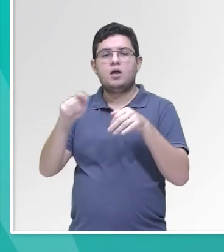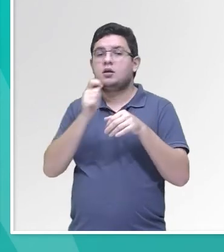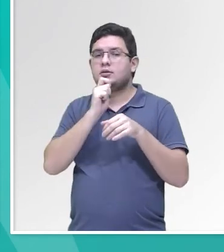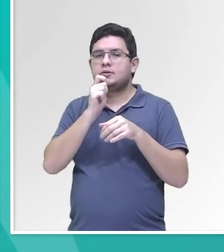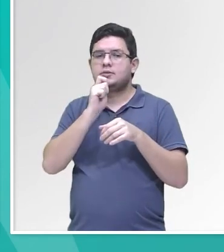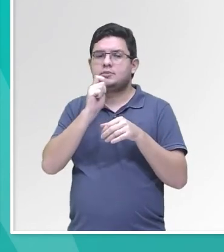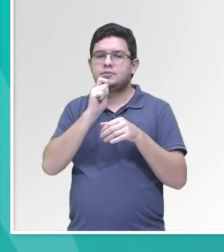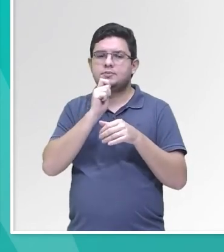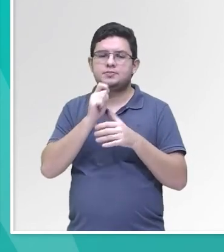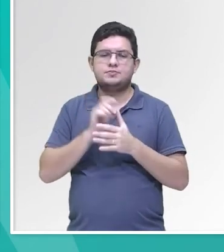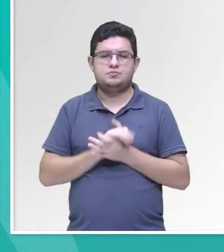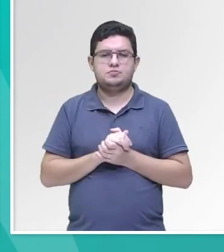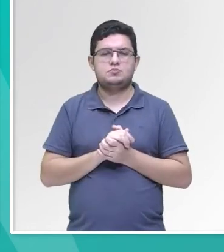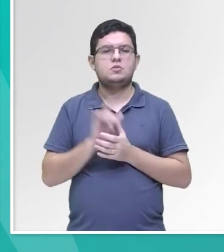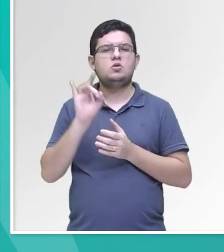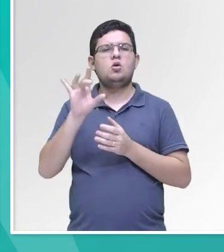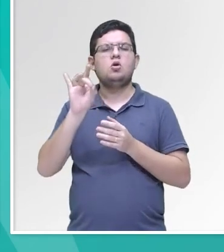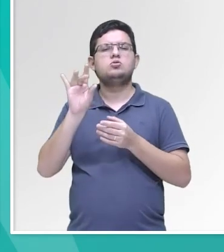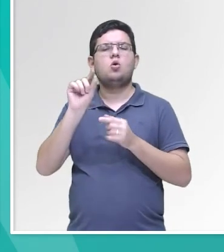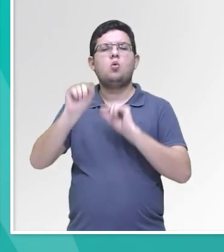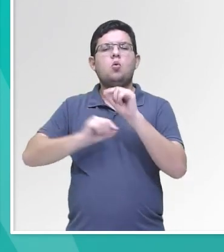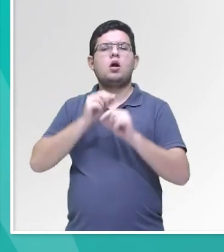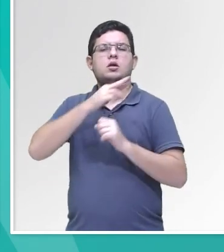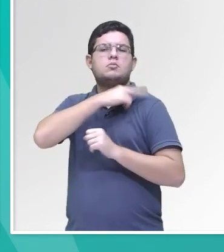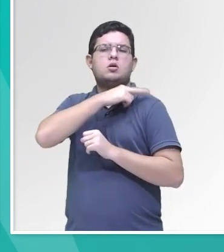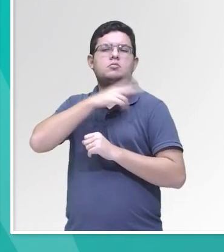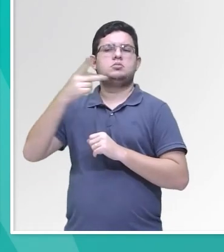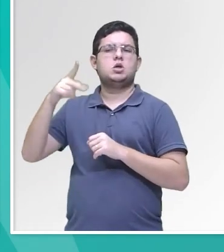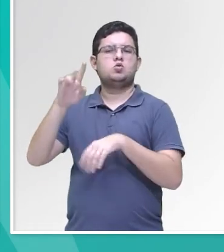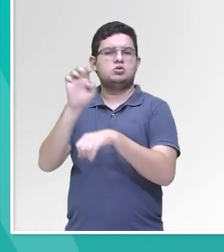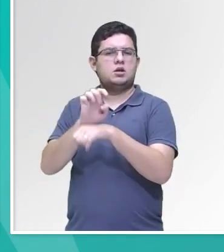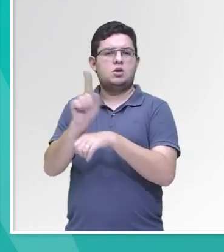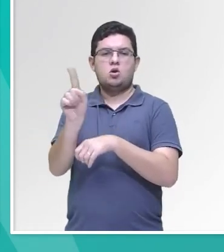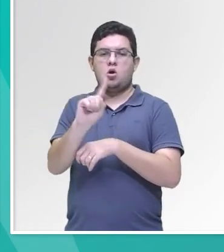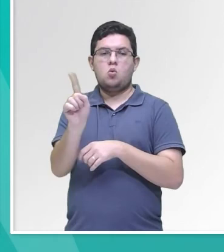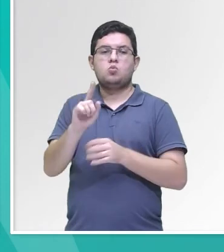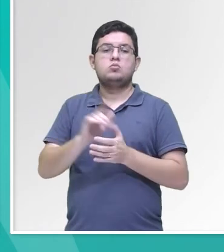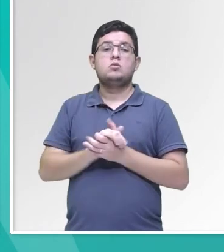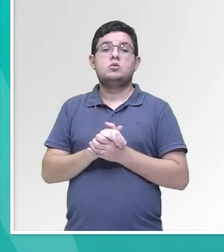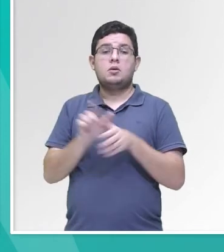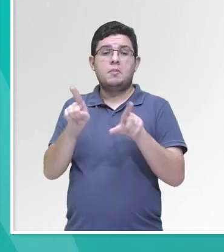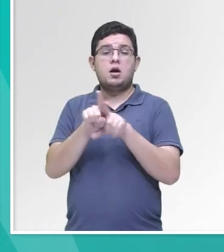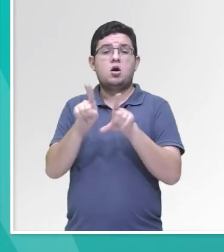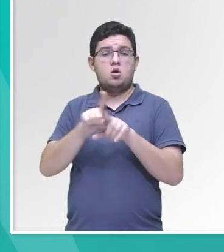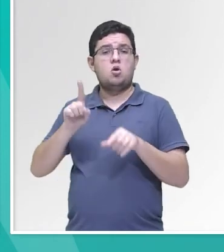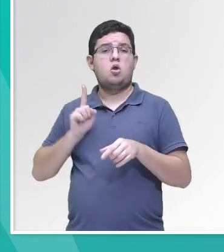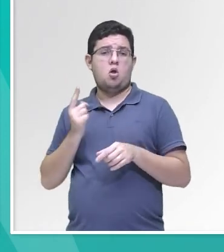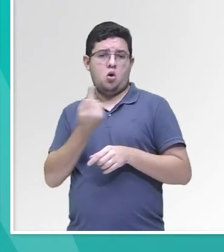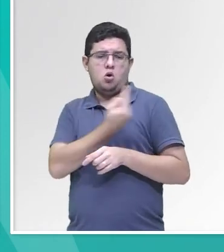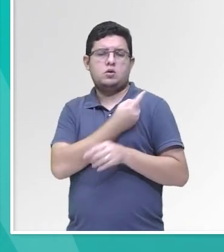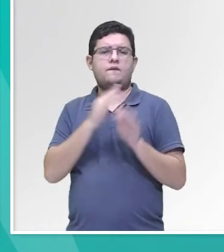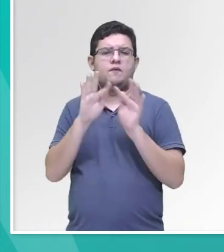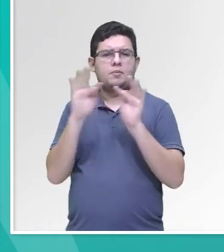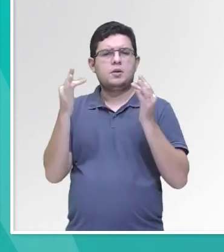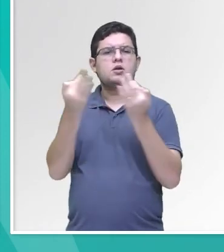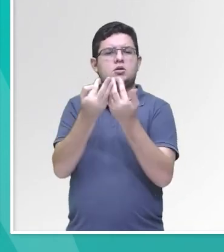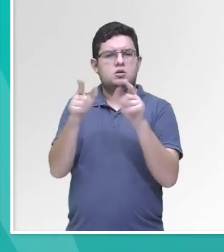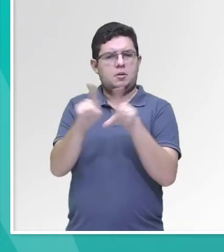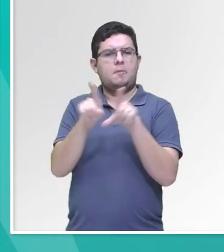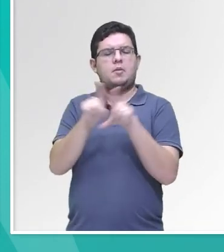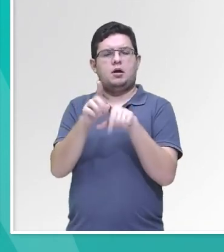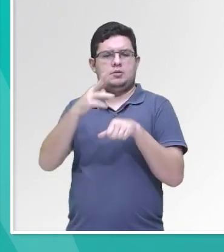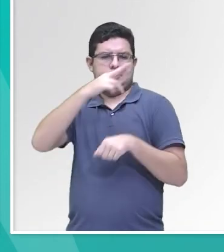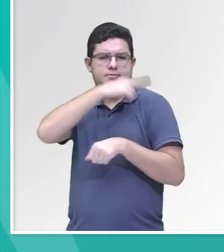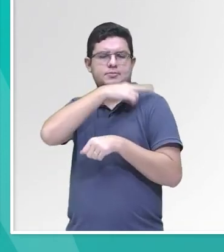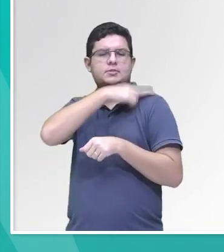não coloca só a responsabilidade no Estado. Ele também diz que nós, indivíduos, famílias, devemos fazer a